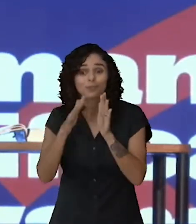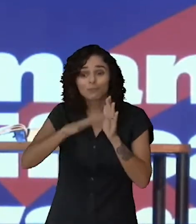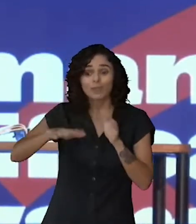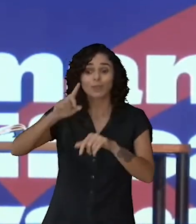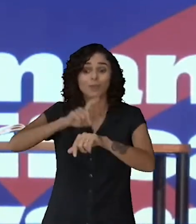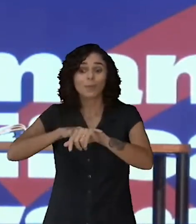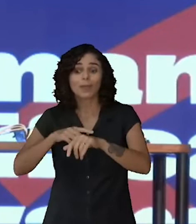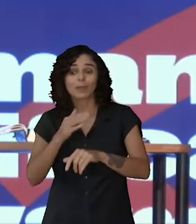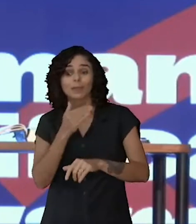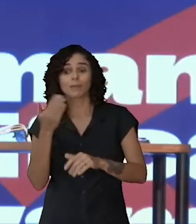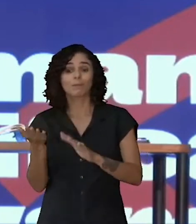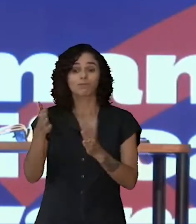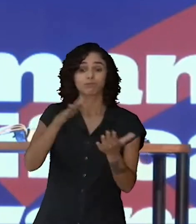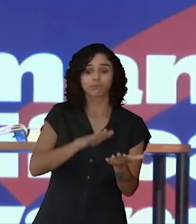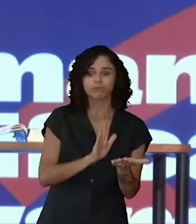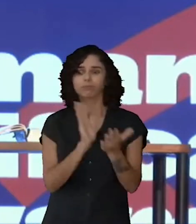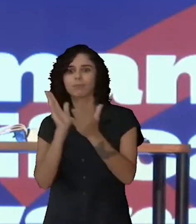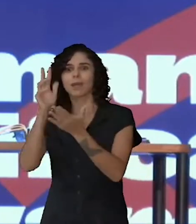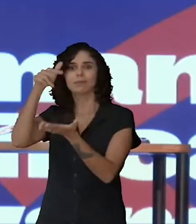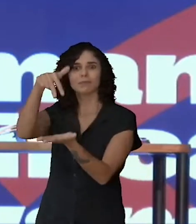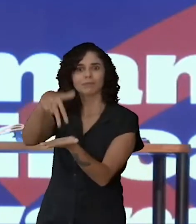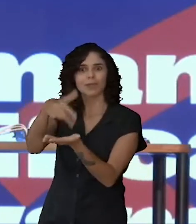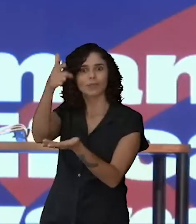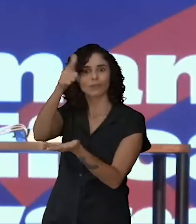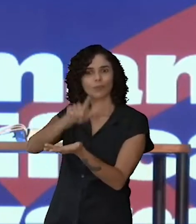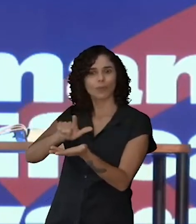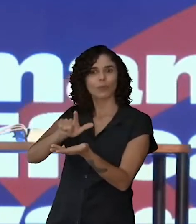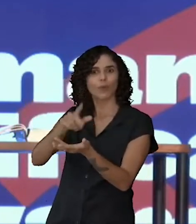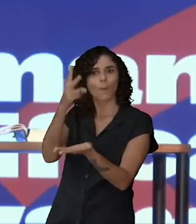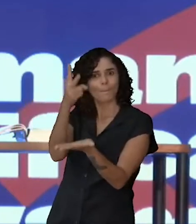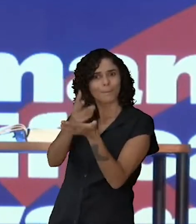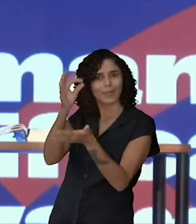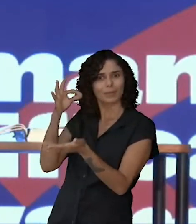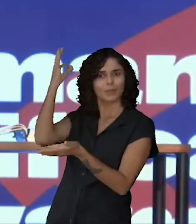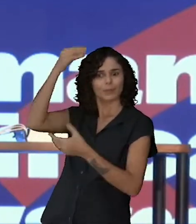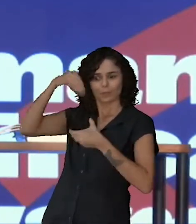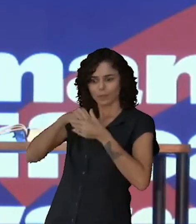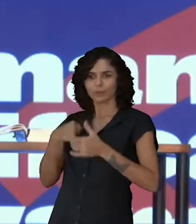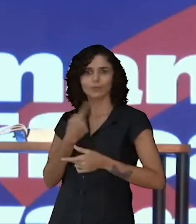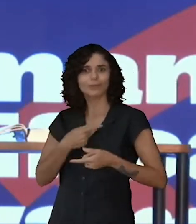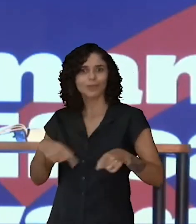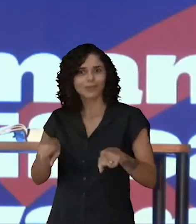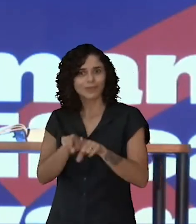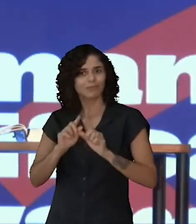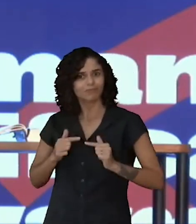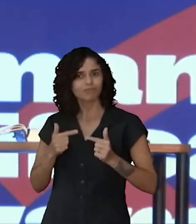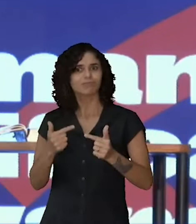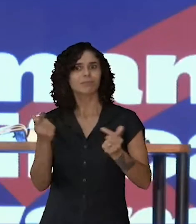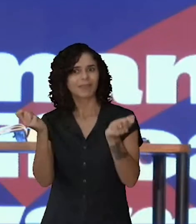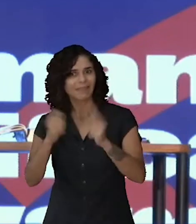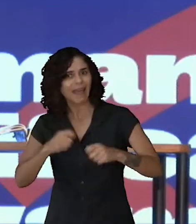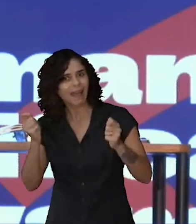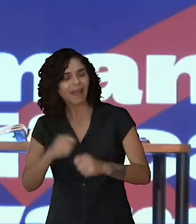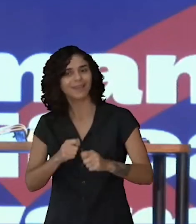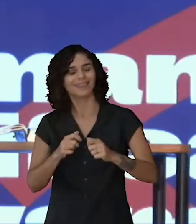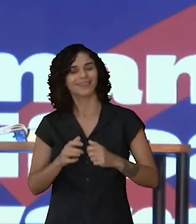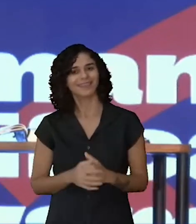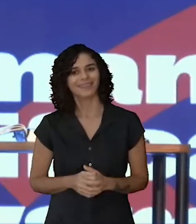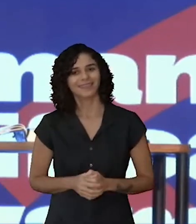Se Ele pode ressuscitar mortos, o que é que Ele não pode?